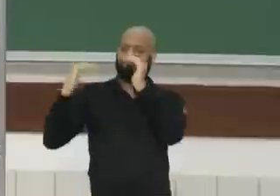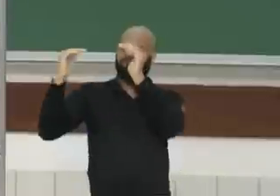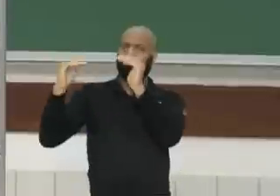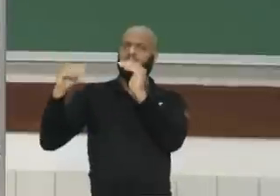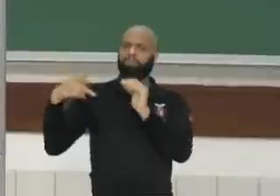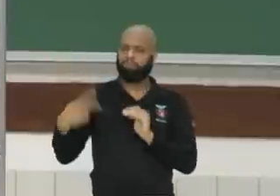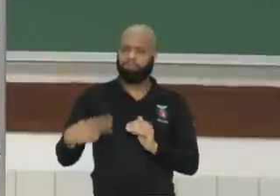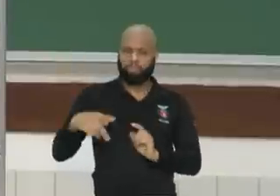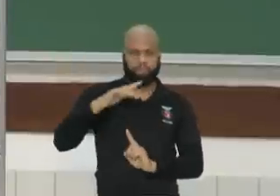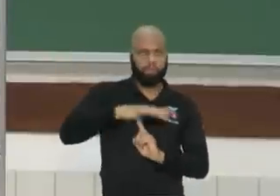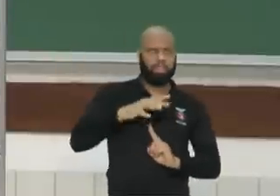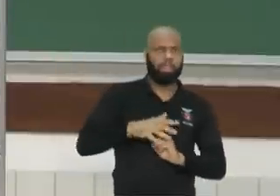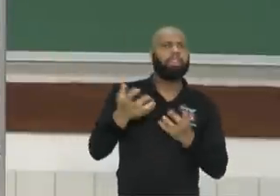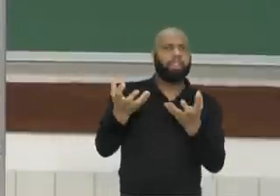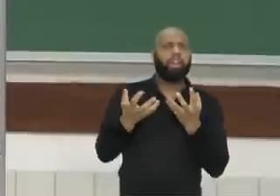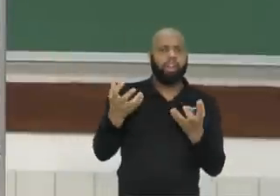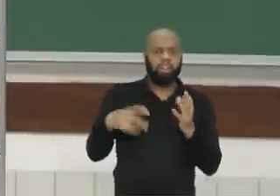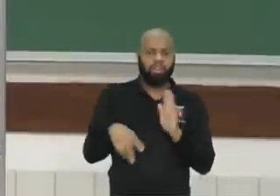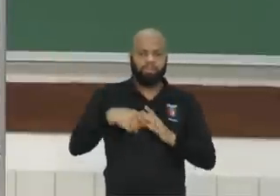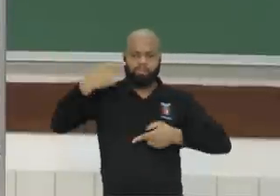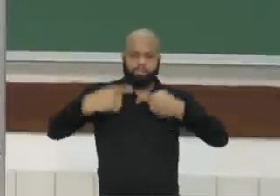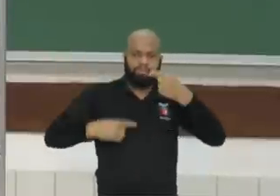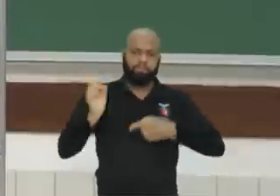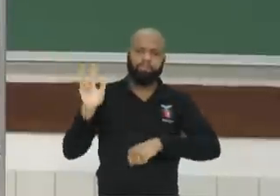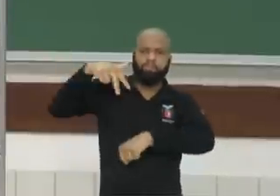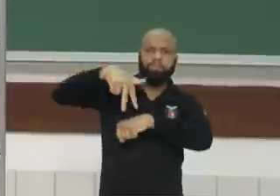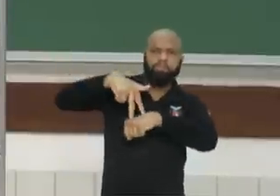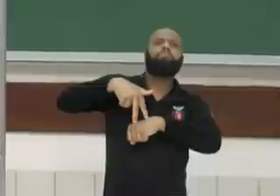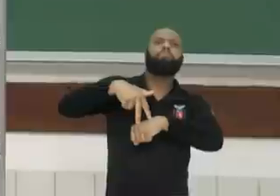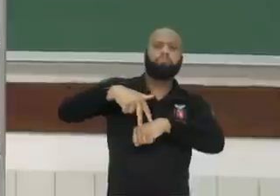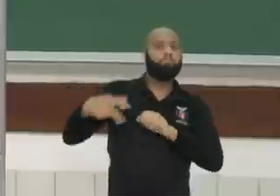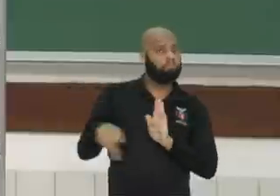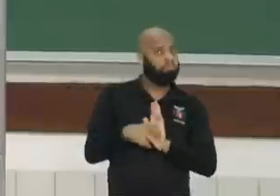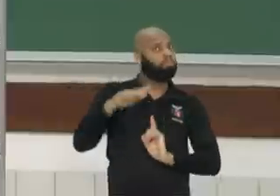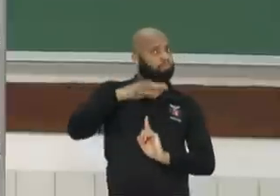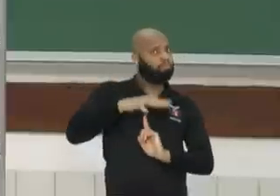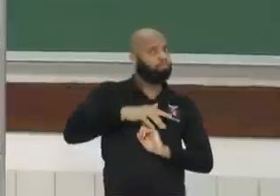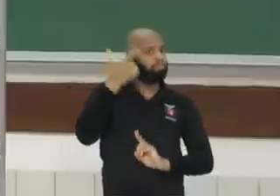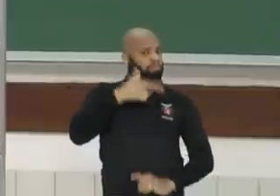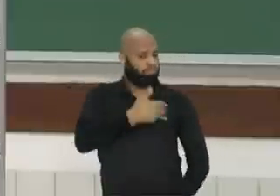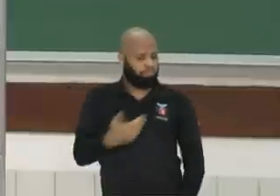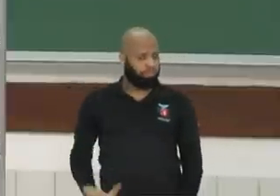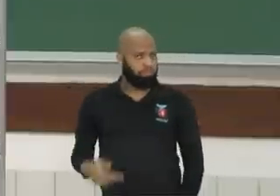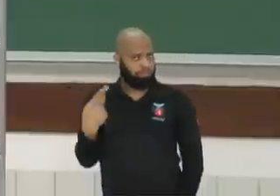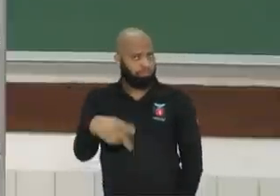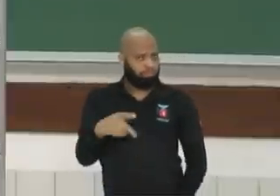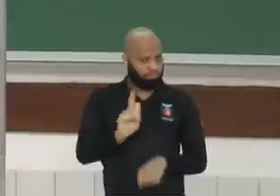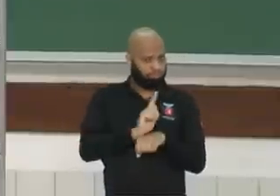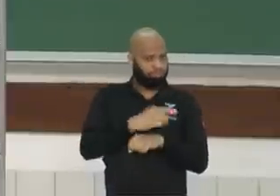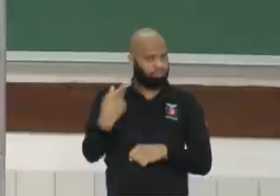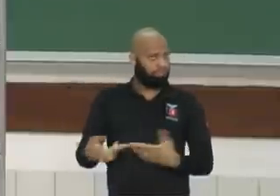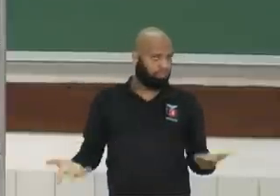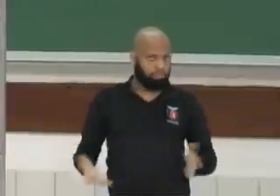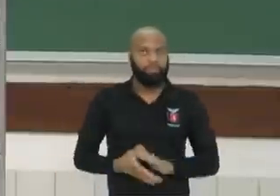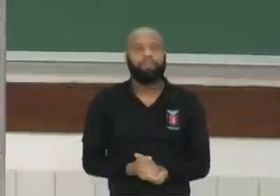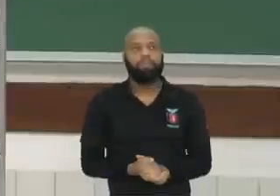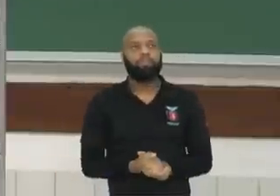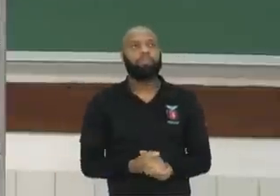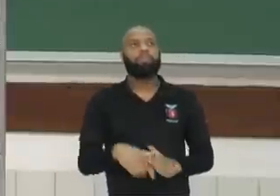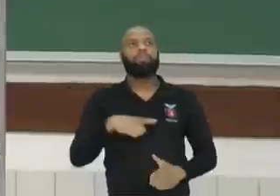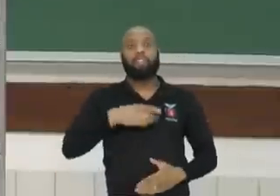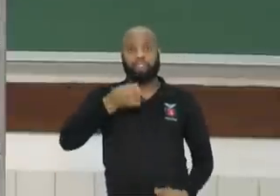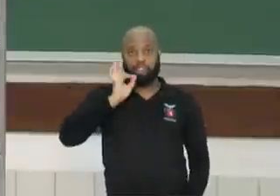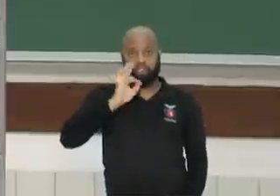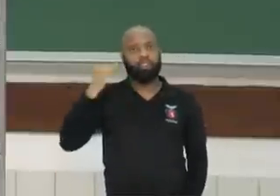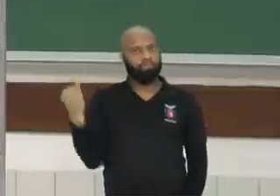época, que esperava que um político paranaense assumisse, então, como governador da província do estado do Paraná. Bom, o